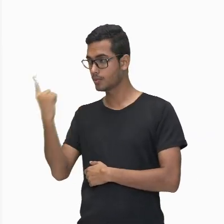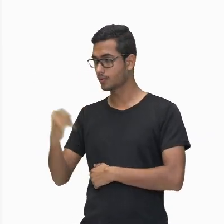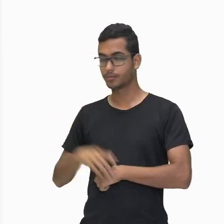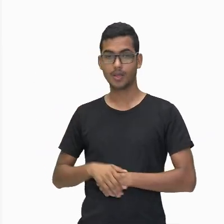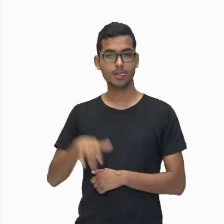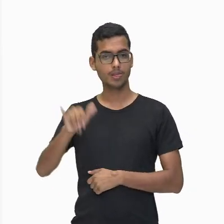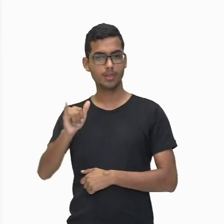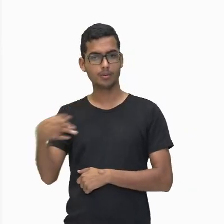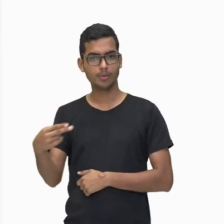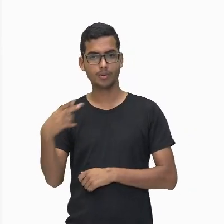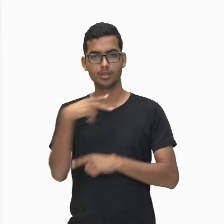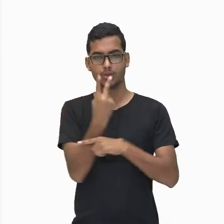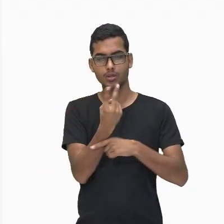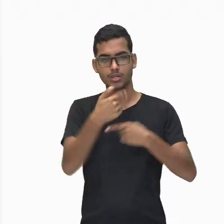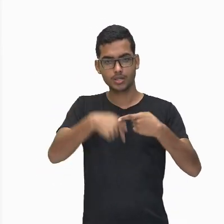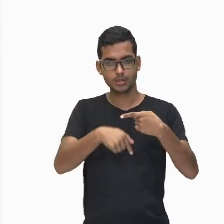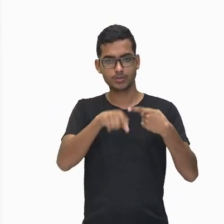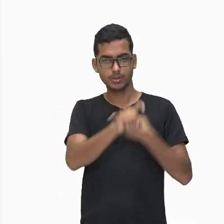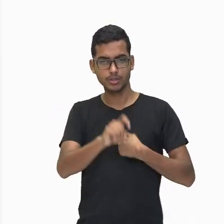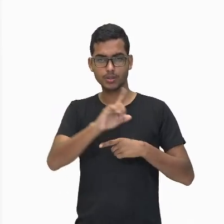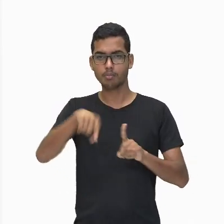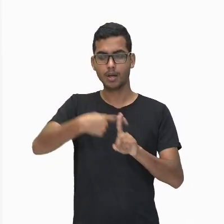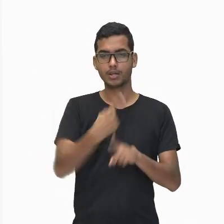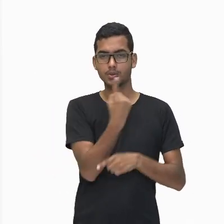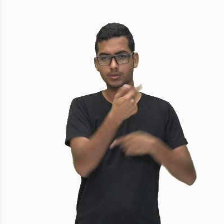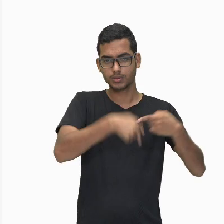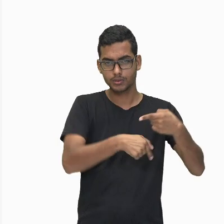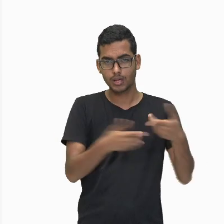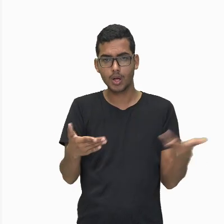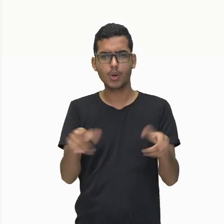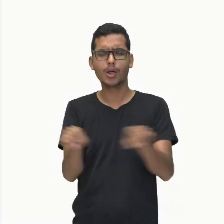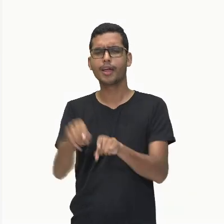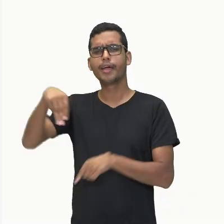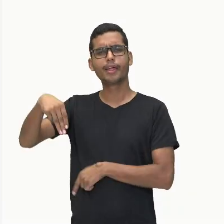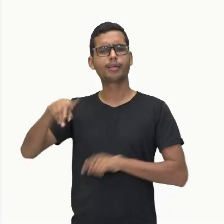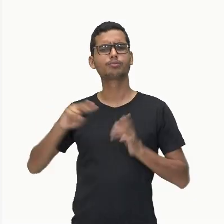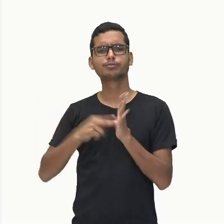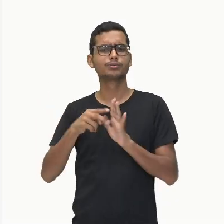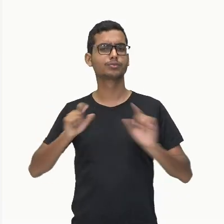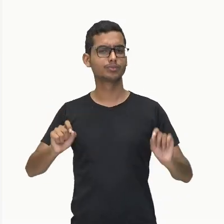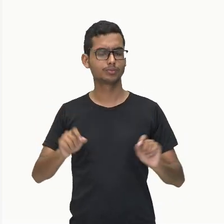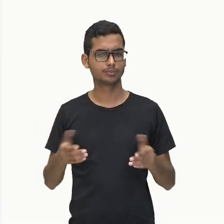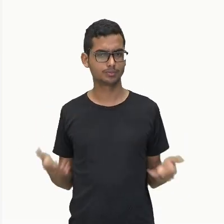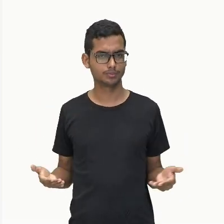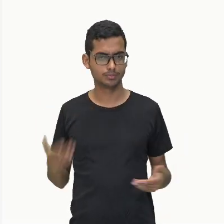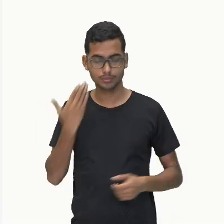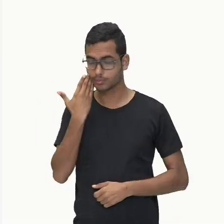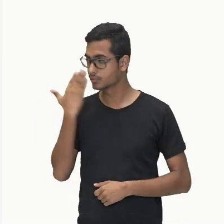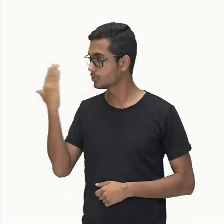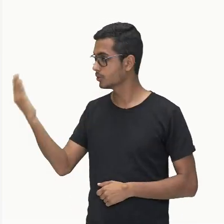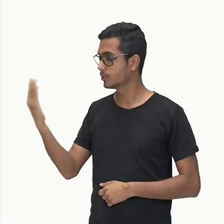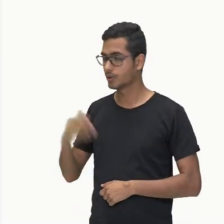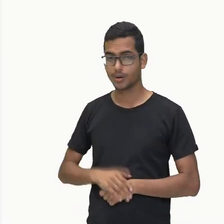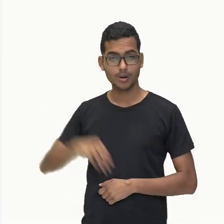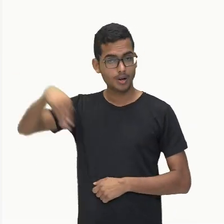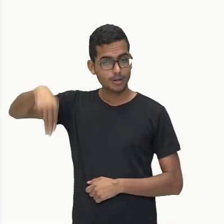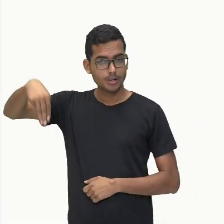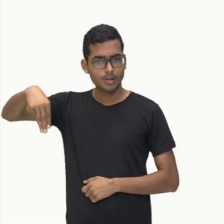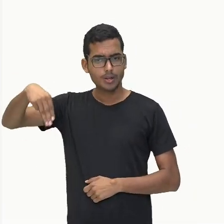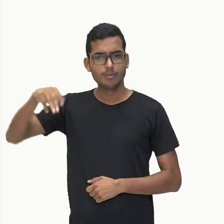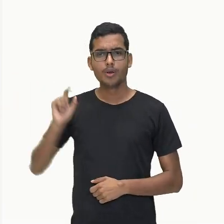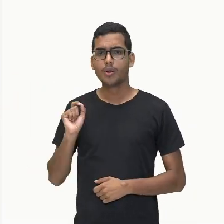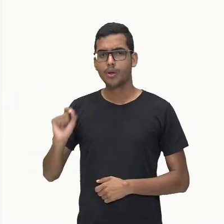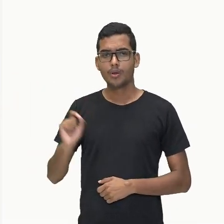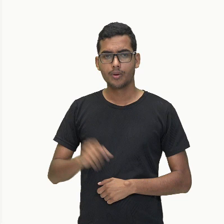x mais 1 sétimo. E o que é esse m aí? Esse m nada mais é do que